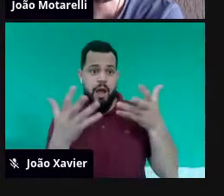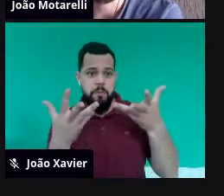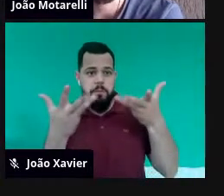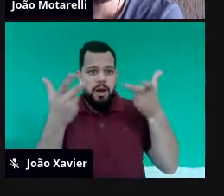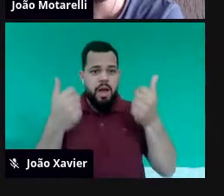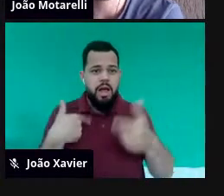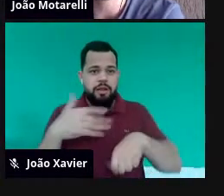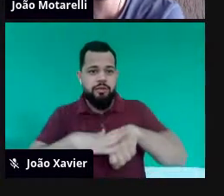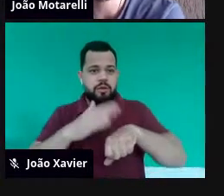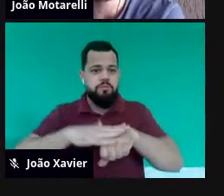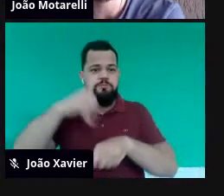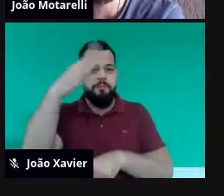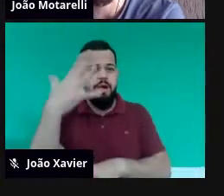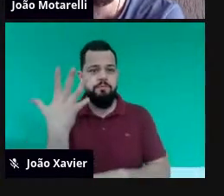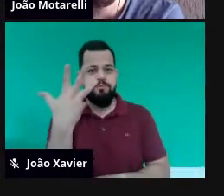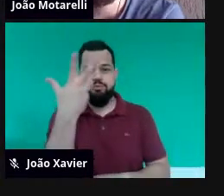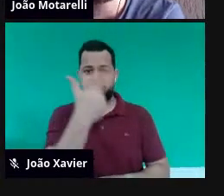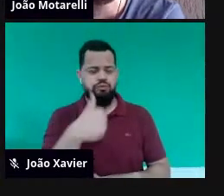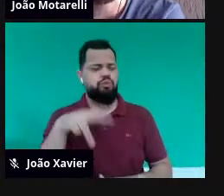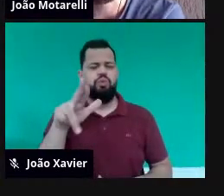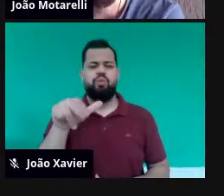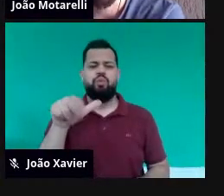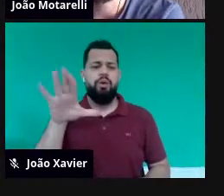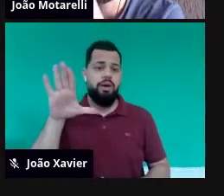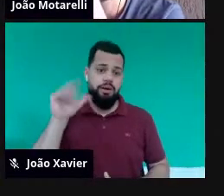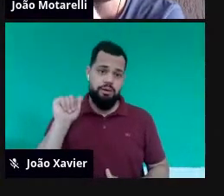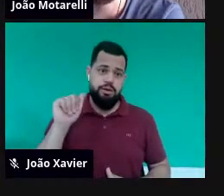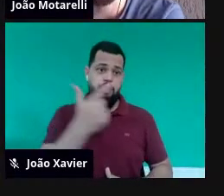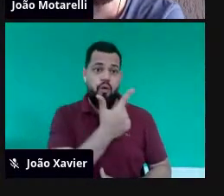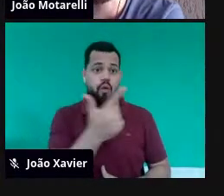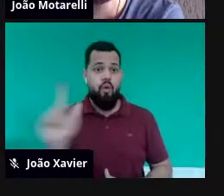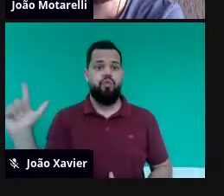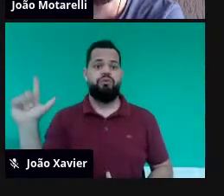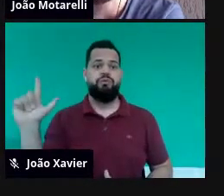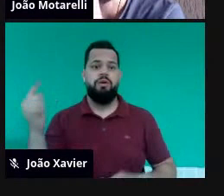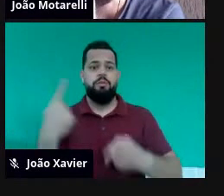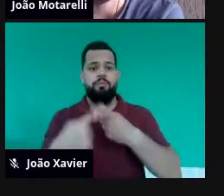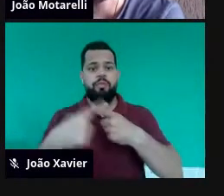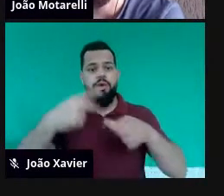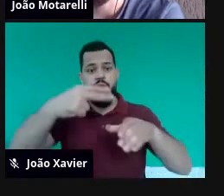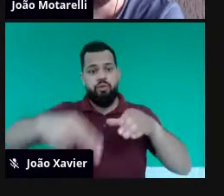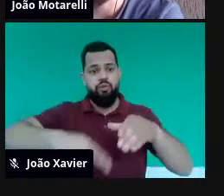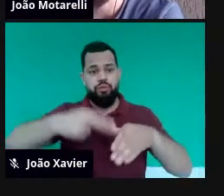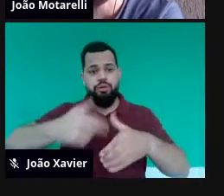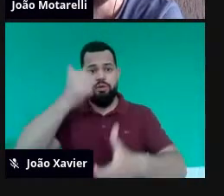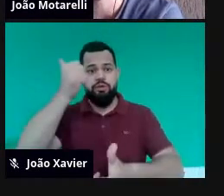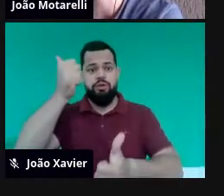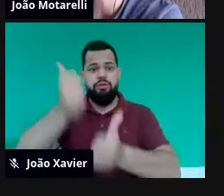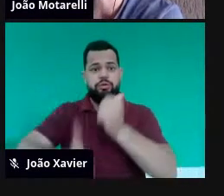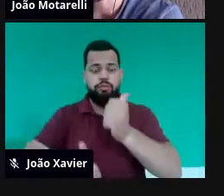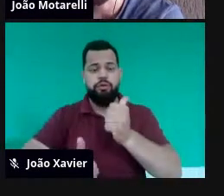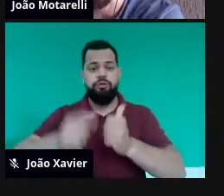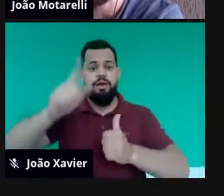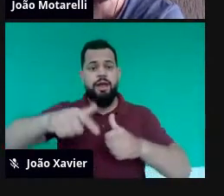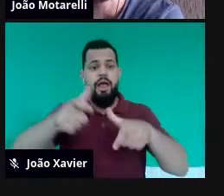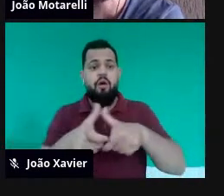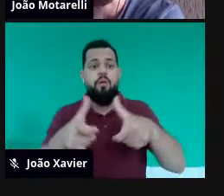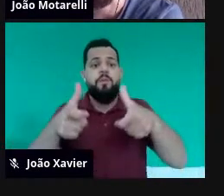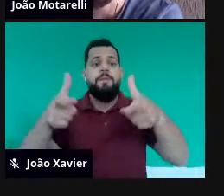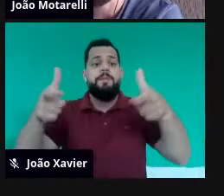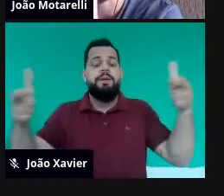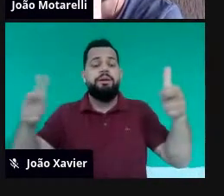Não vemos, nunca vamos ver. Por quê? Porque a nutrição esportiva é para o aumento